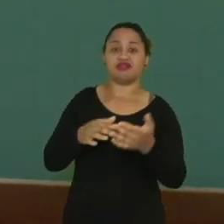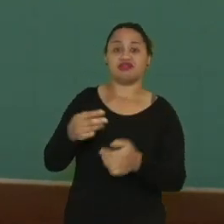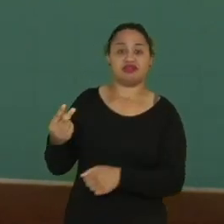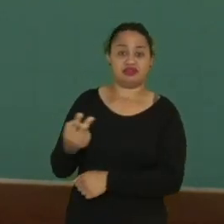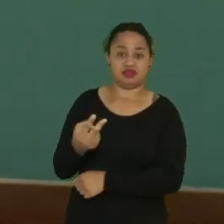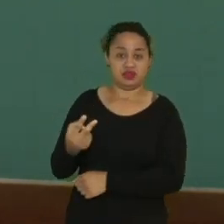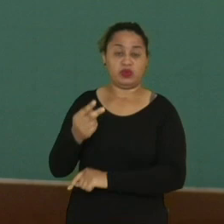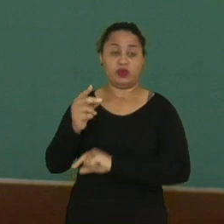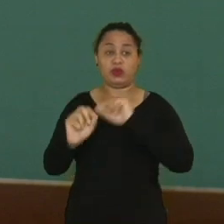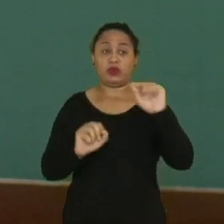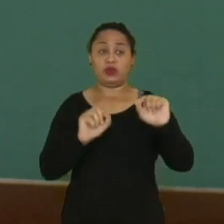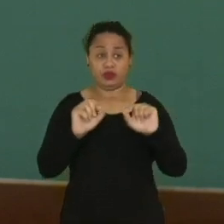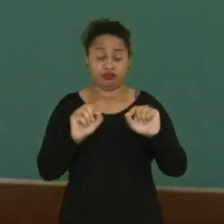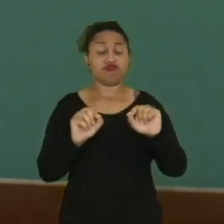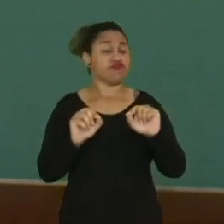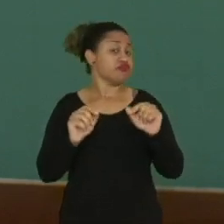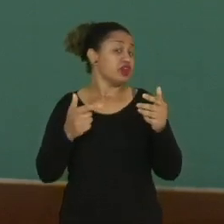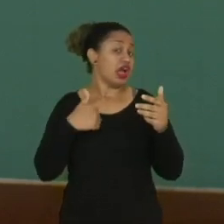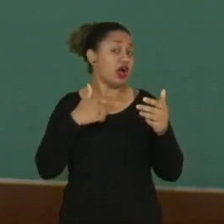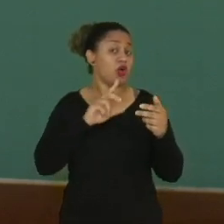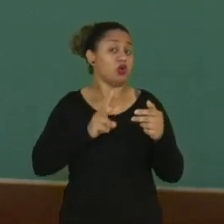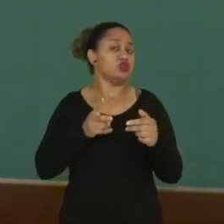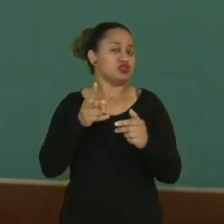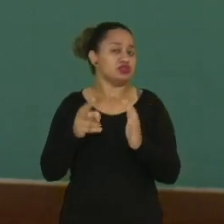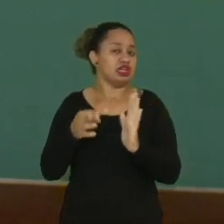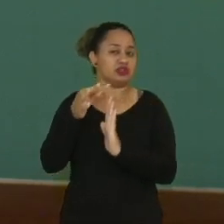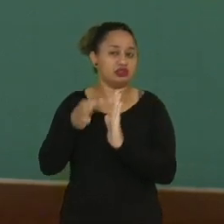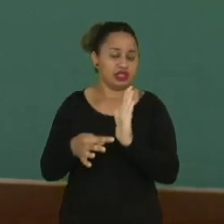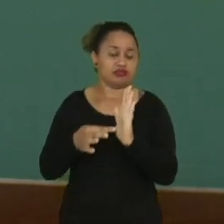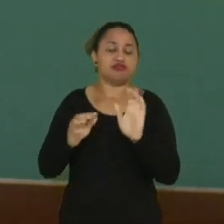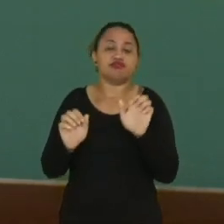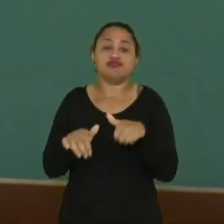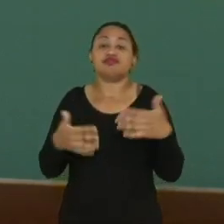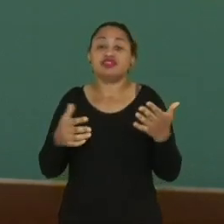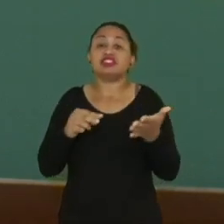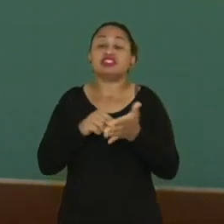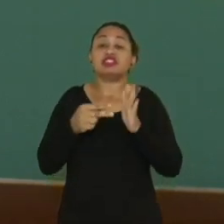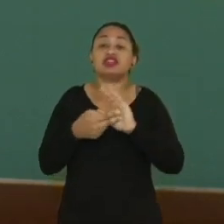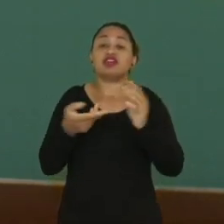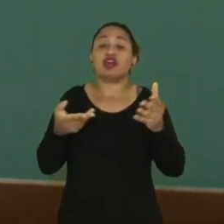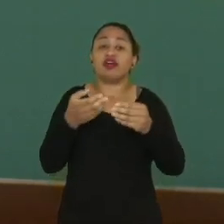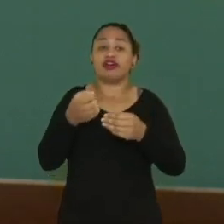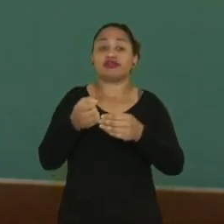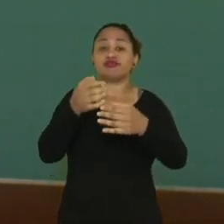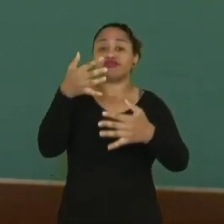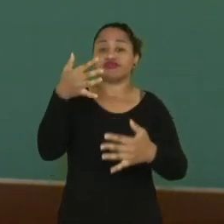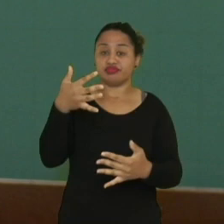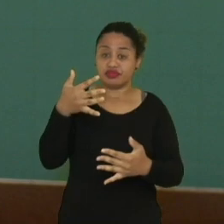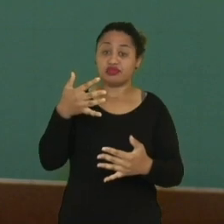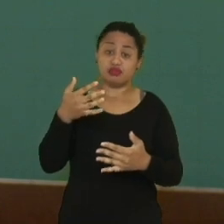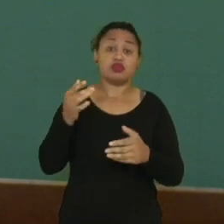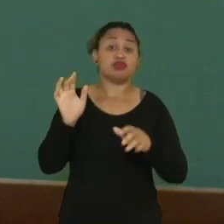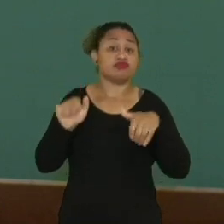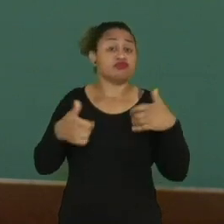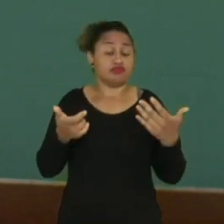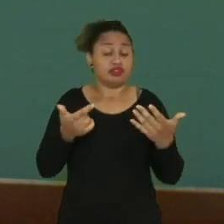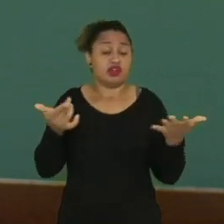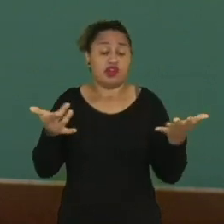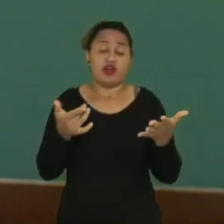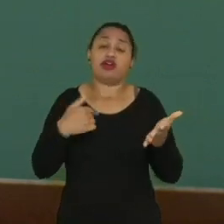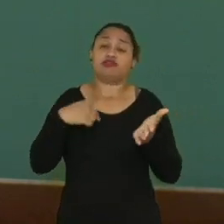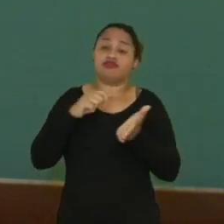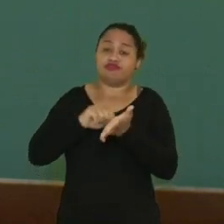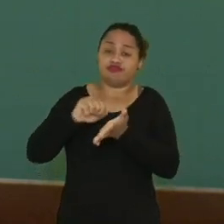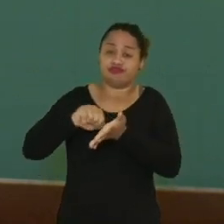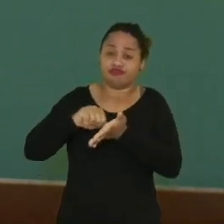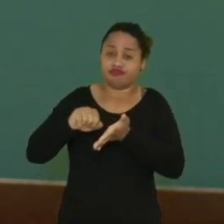parte, que está na atividade 2, ou seja, o desenvolvimento. Nele, então, você vai